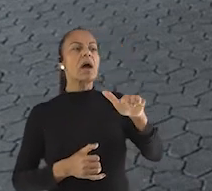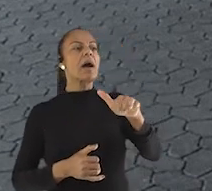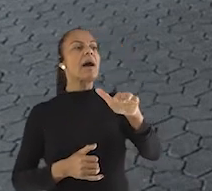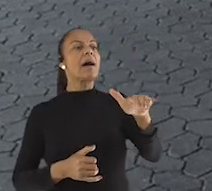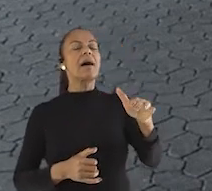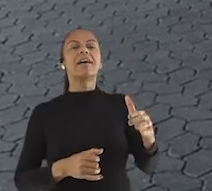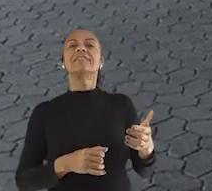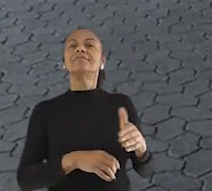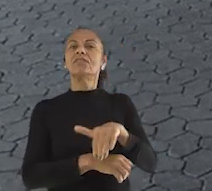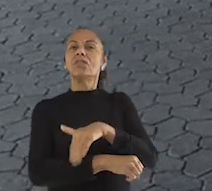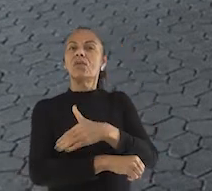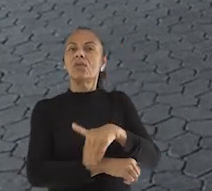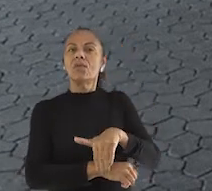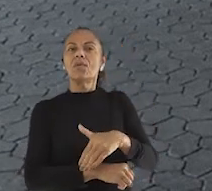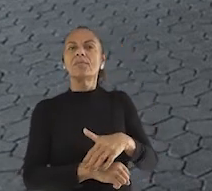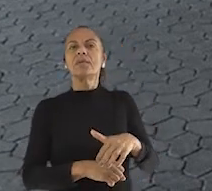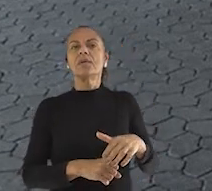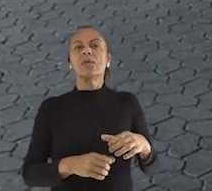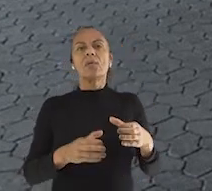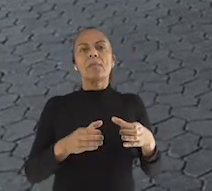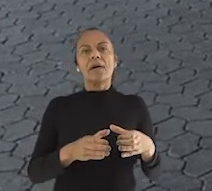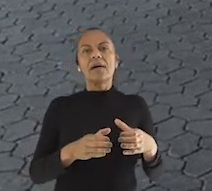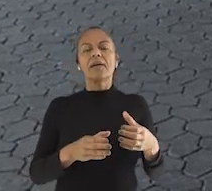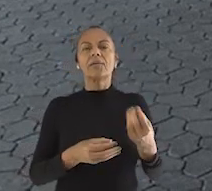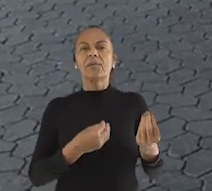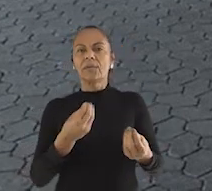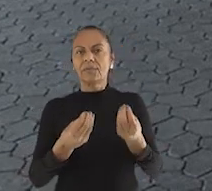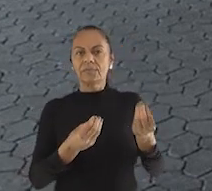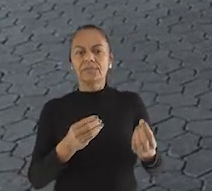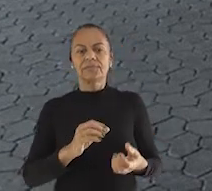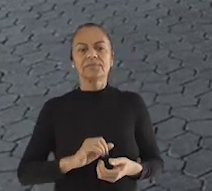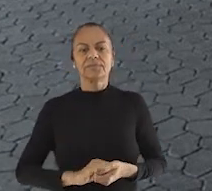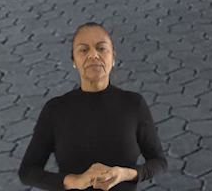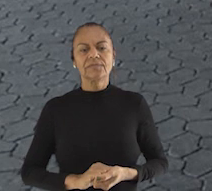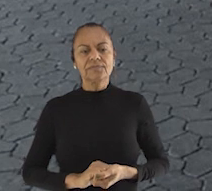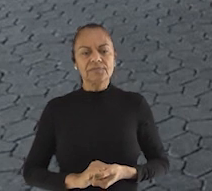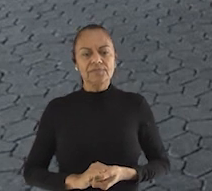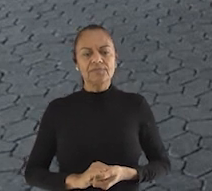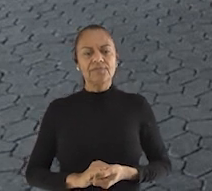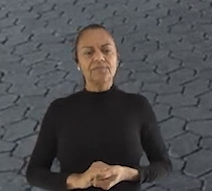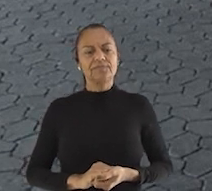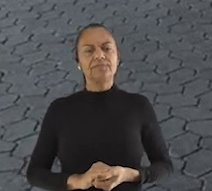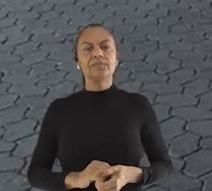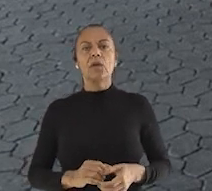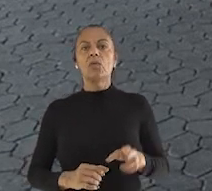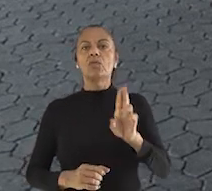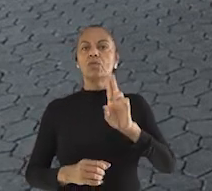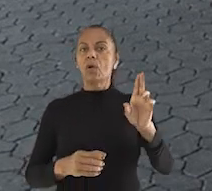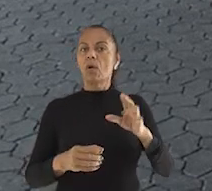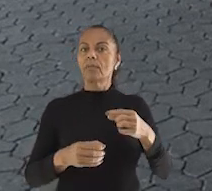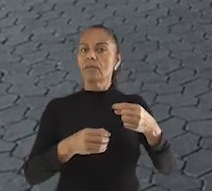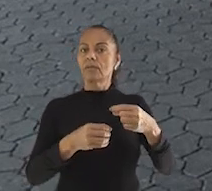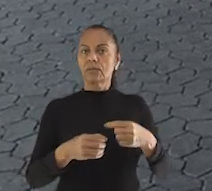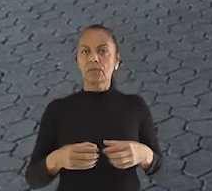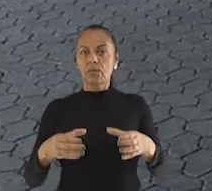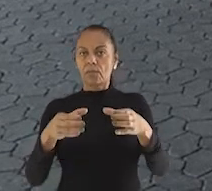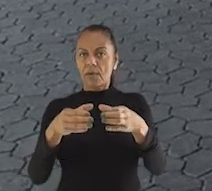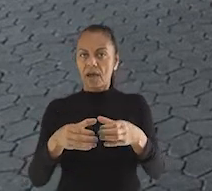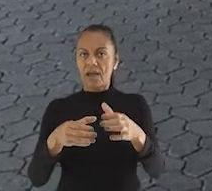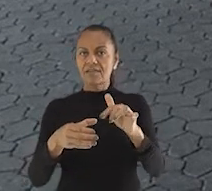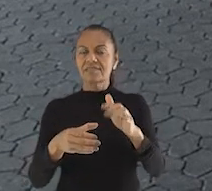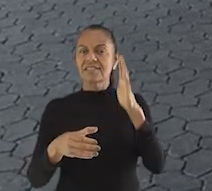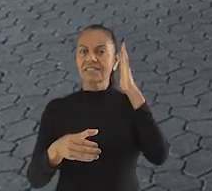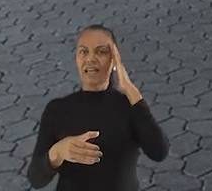aí, pelo nome do bairro, ele recebe algumas indicações de qual ônibus pegar. E dentro do